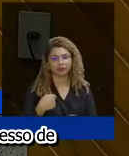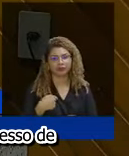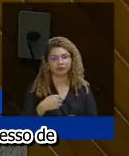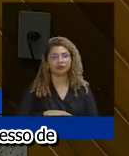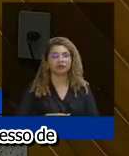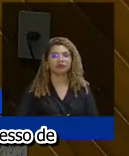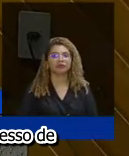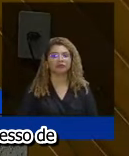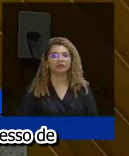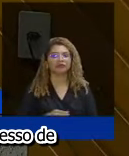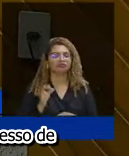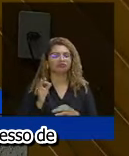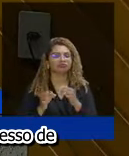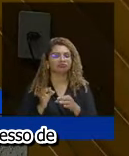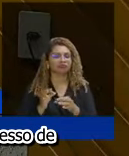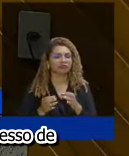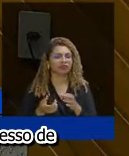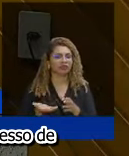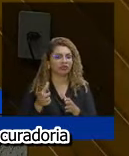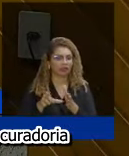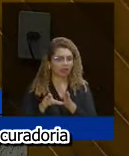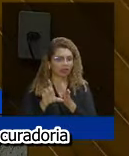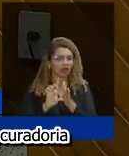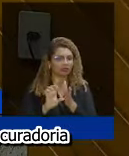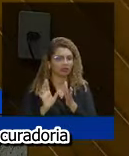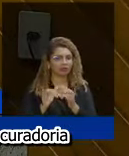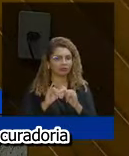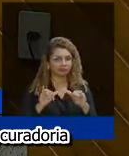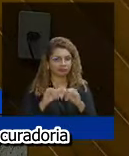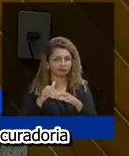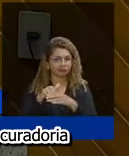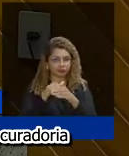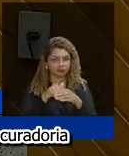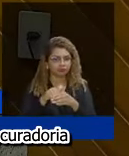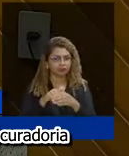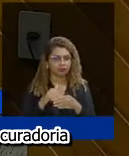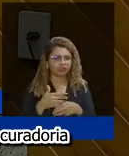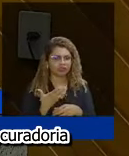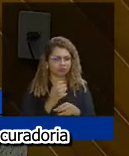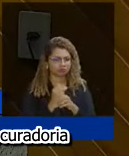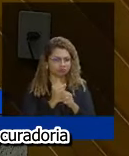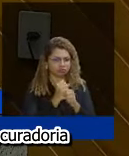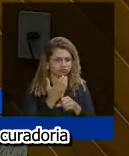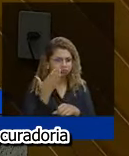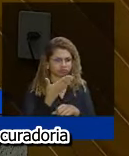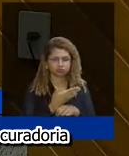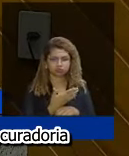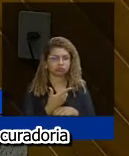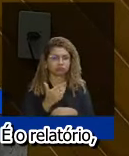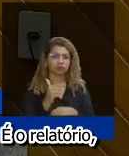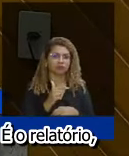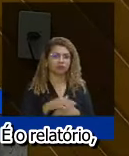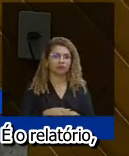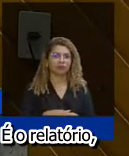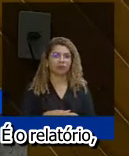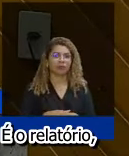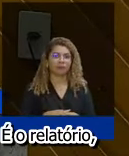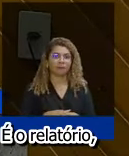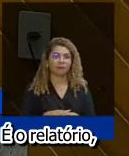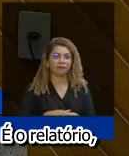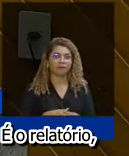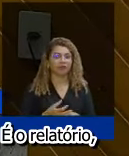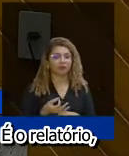contas de campanha não prestada em processo de registro de candidatura. Dada a se manifestar, a Procuradoria Regional Eleitoral opinou